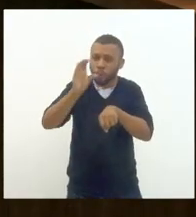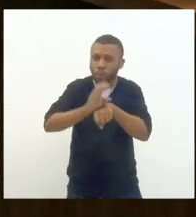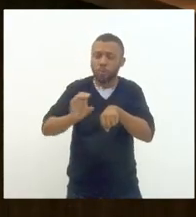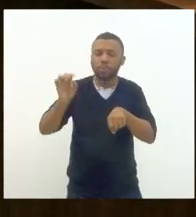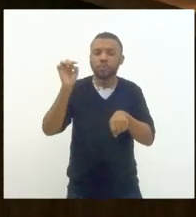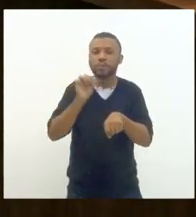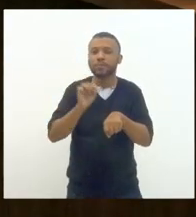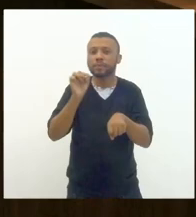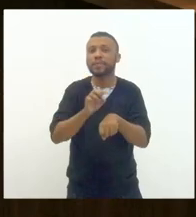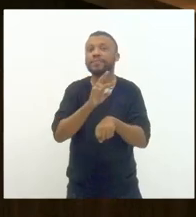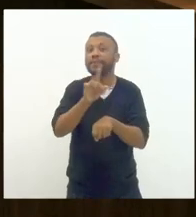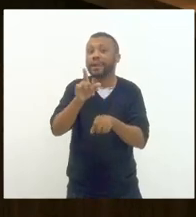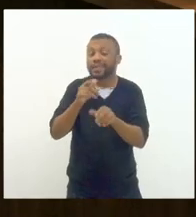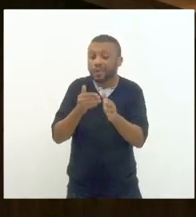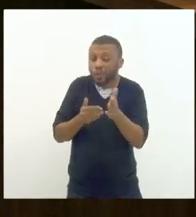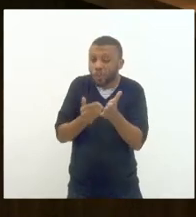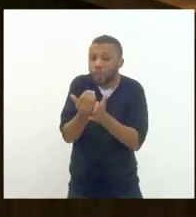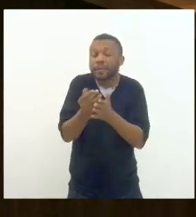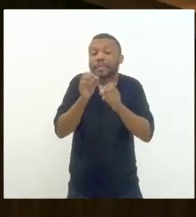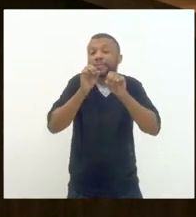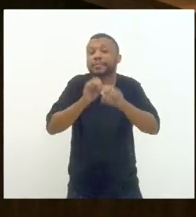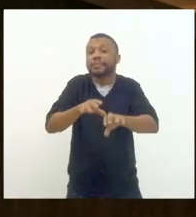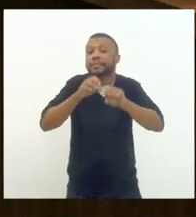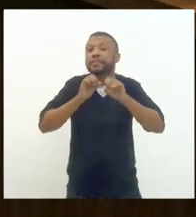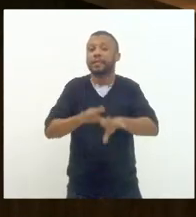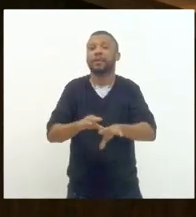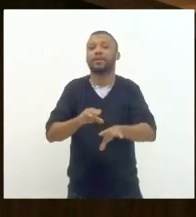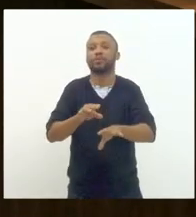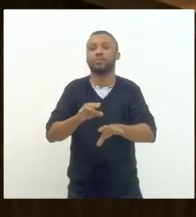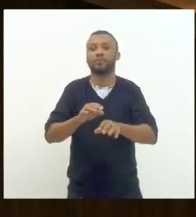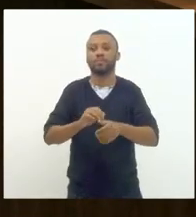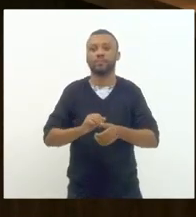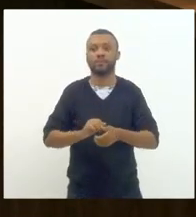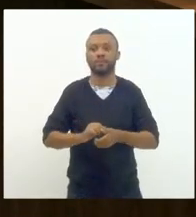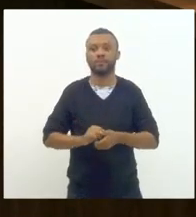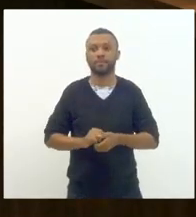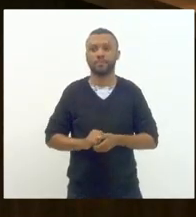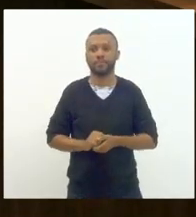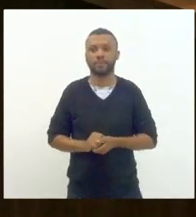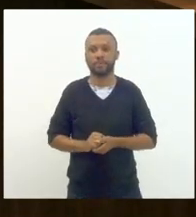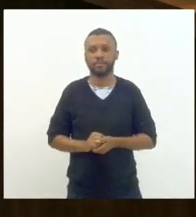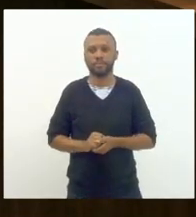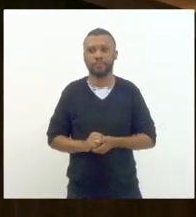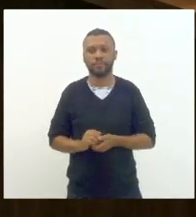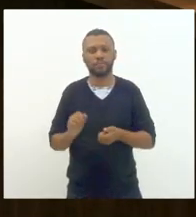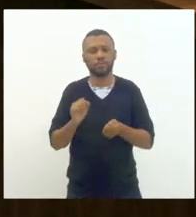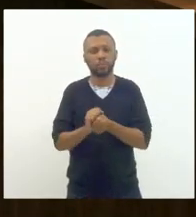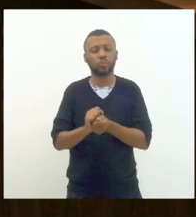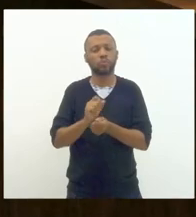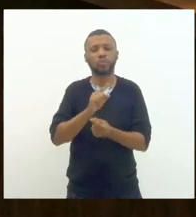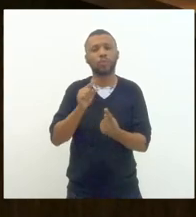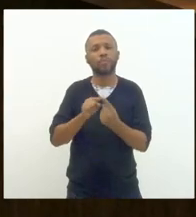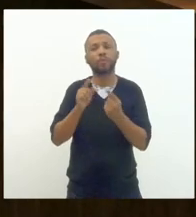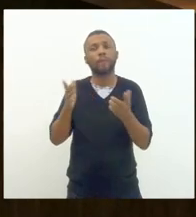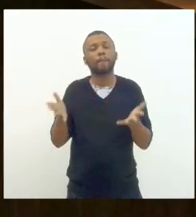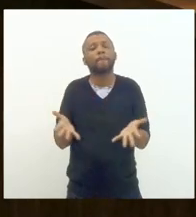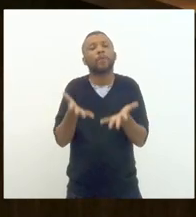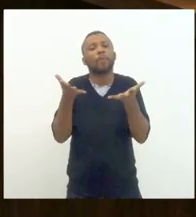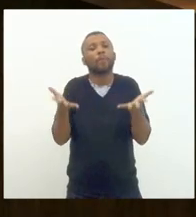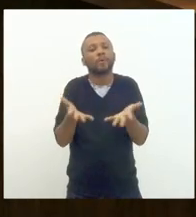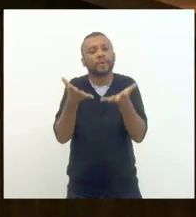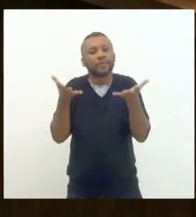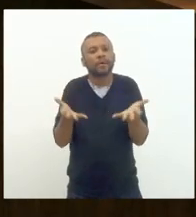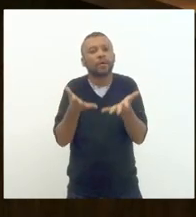que será ministrado com a promoção, como